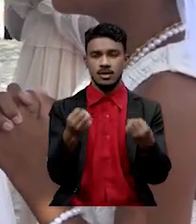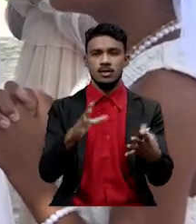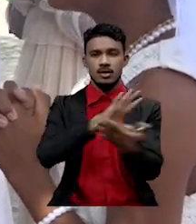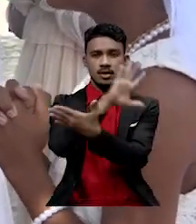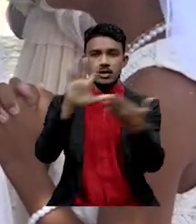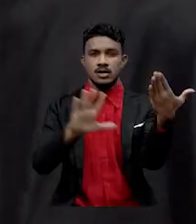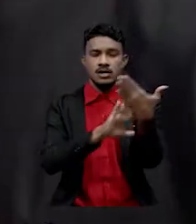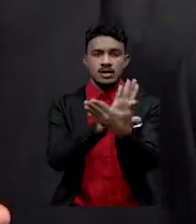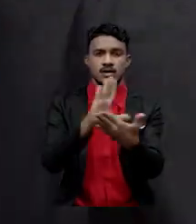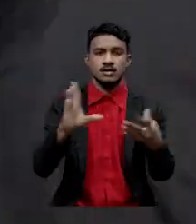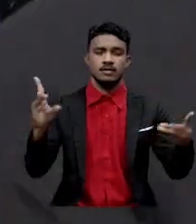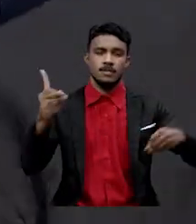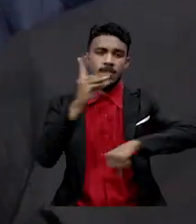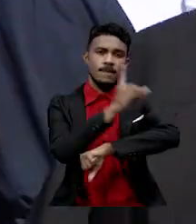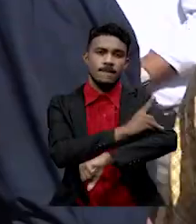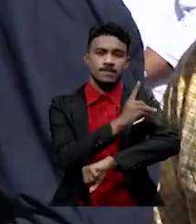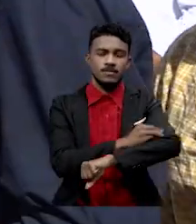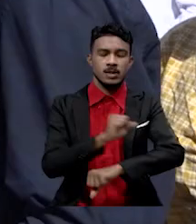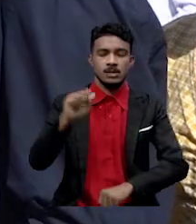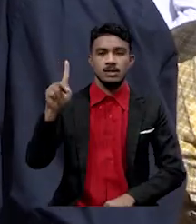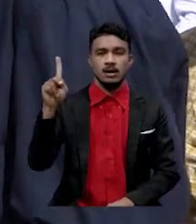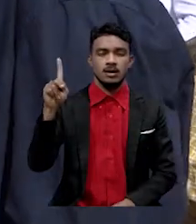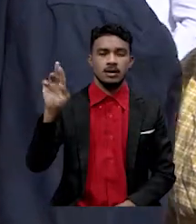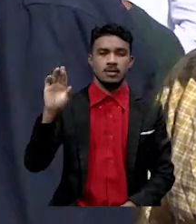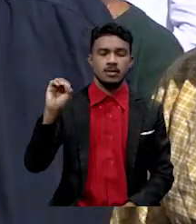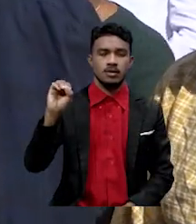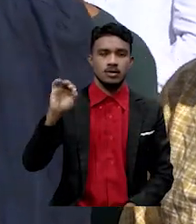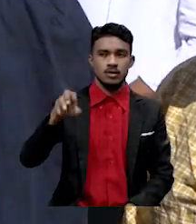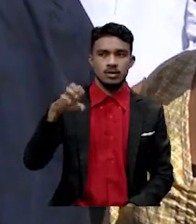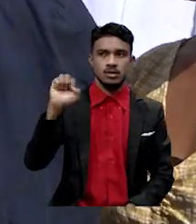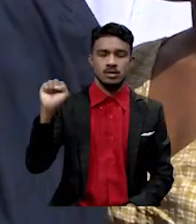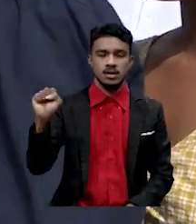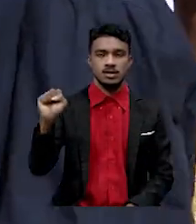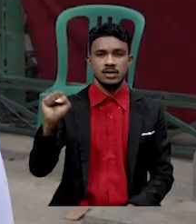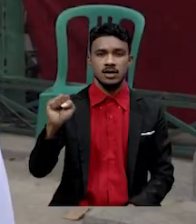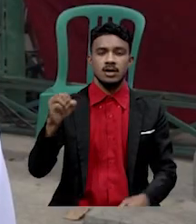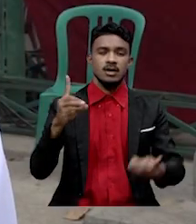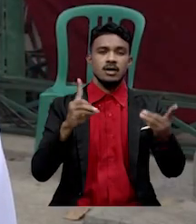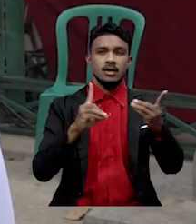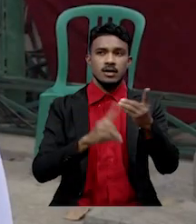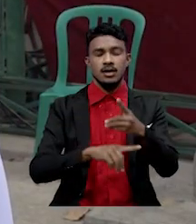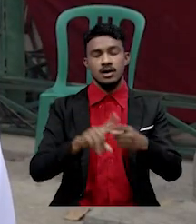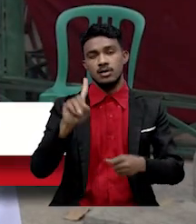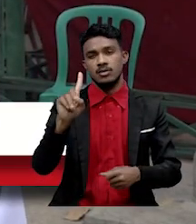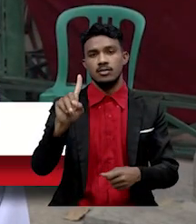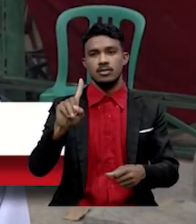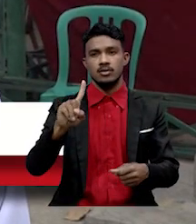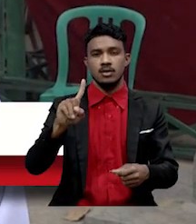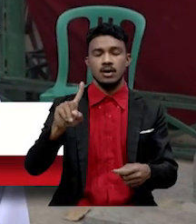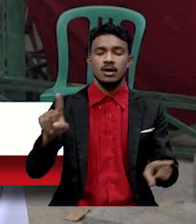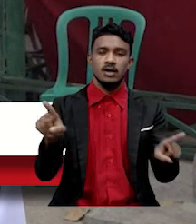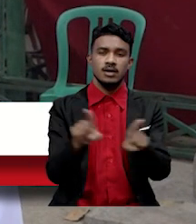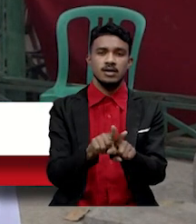Loron Padroeiro Sagrado Coração de Jesus Nian. Dia 1 começa a sair na Amne